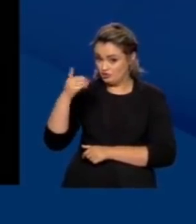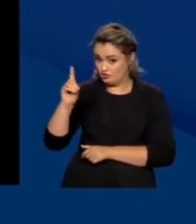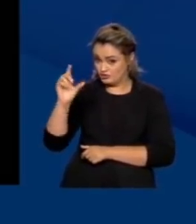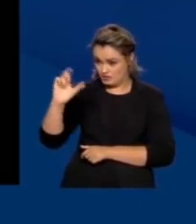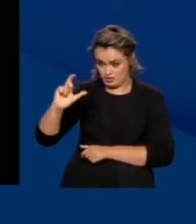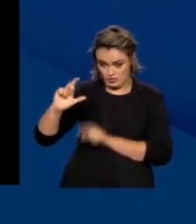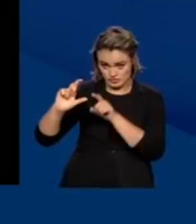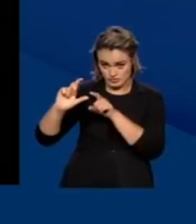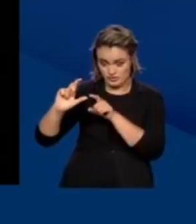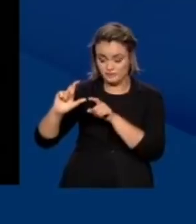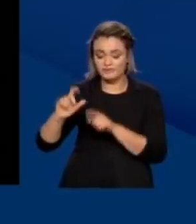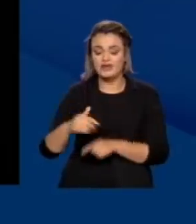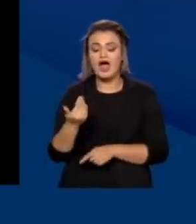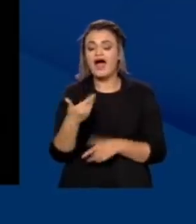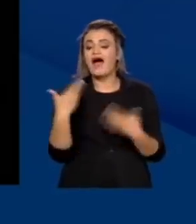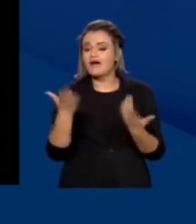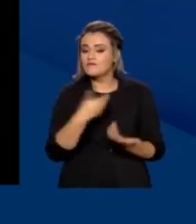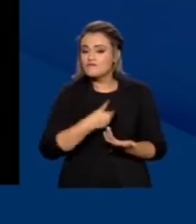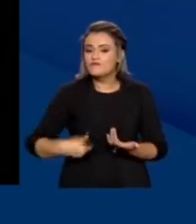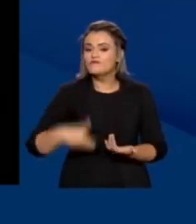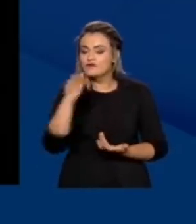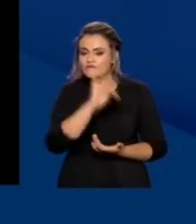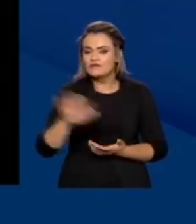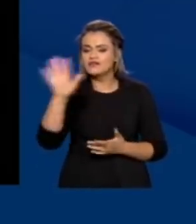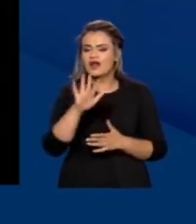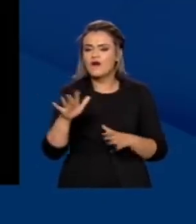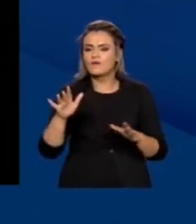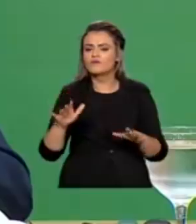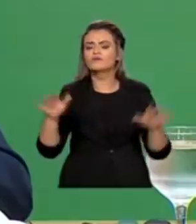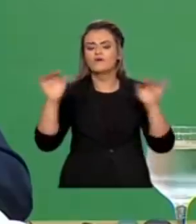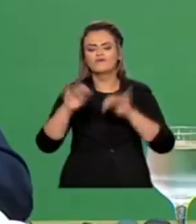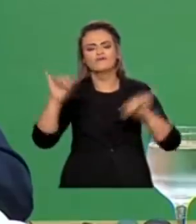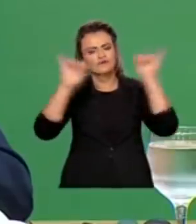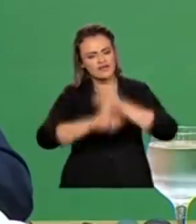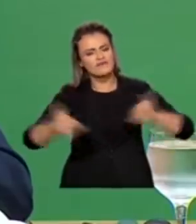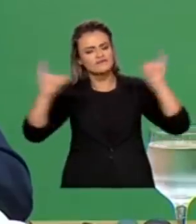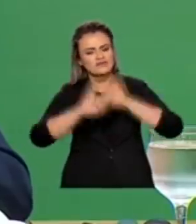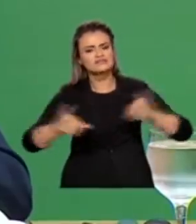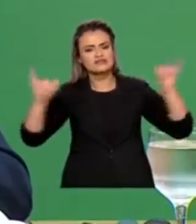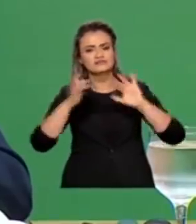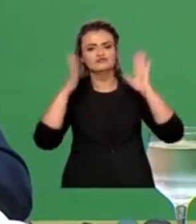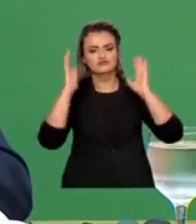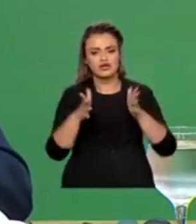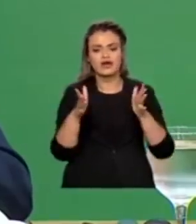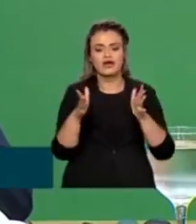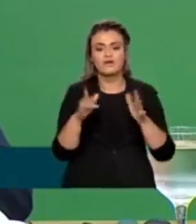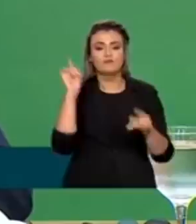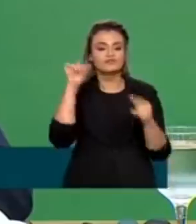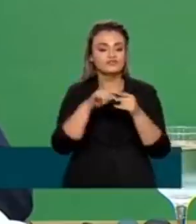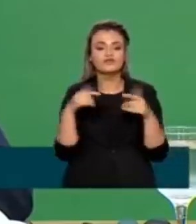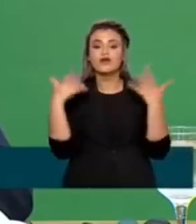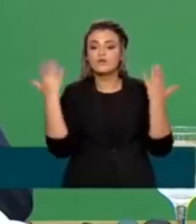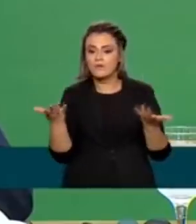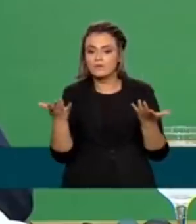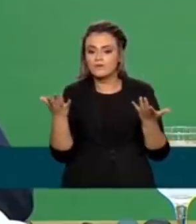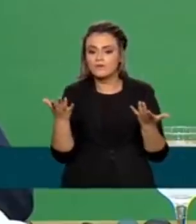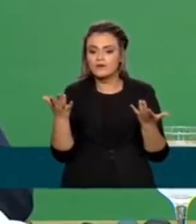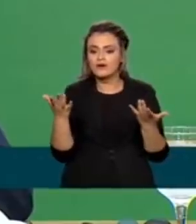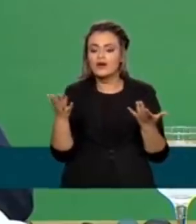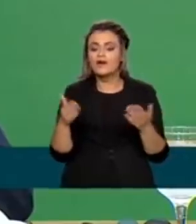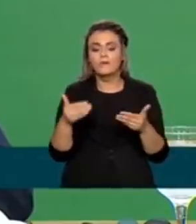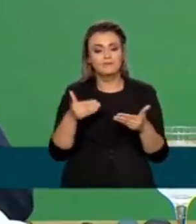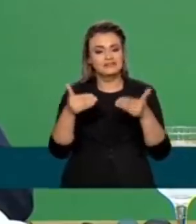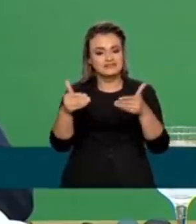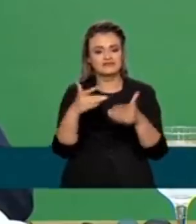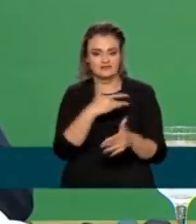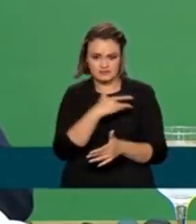O objetivo do governo federal, conforme amplamente divulgado em coletivas de imprensa e entrevistas, era a obtenção, por intermédio do